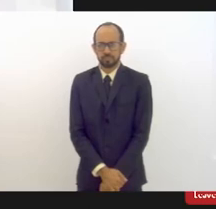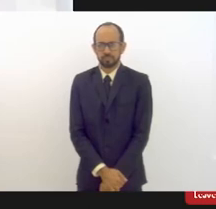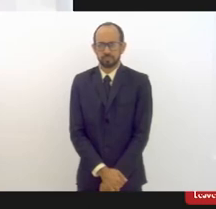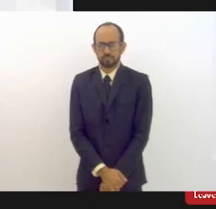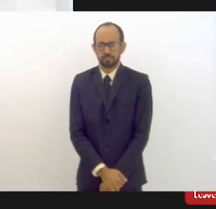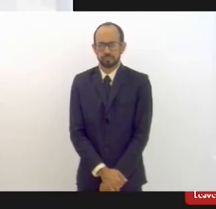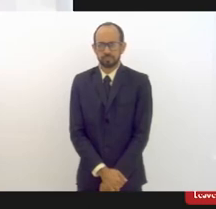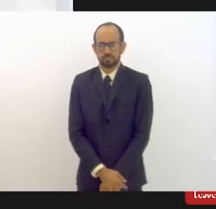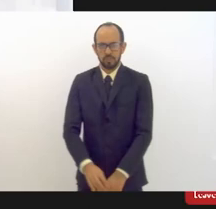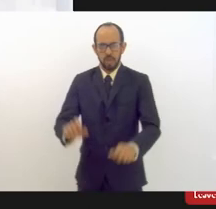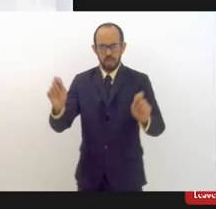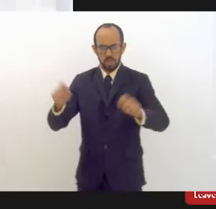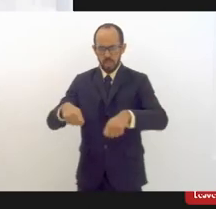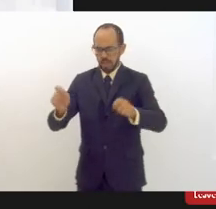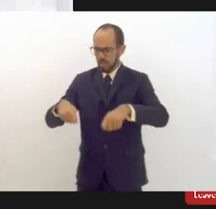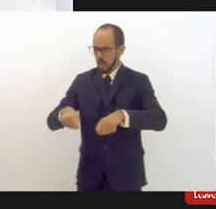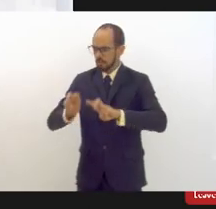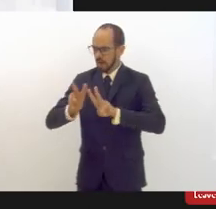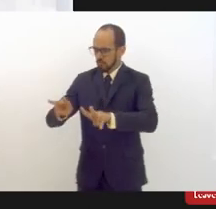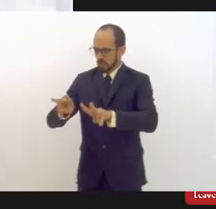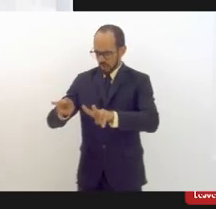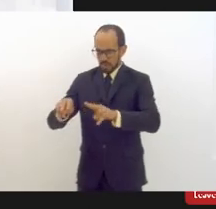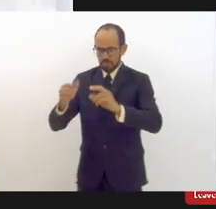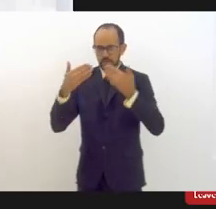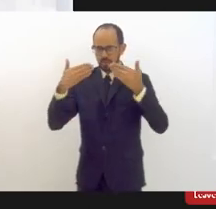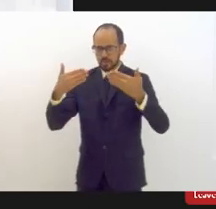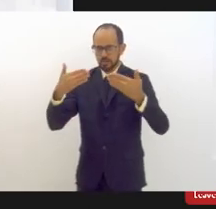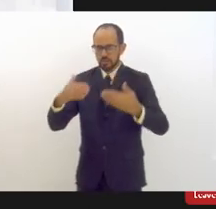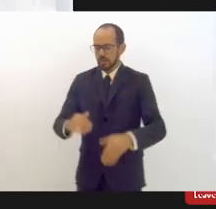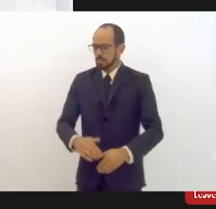Todos conseguem ver a apresentação?